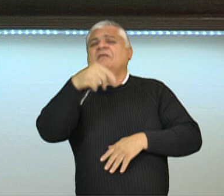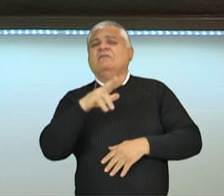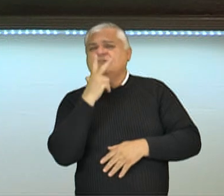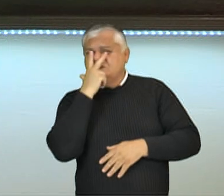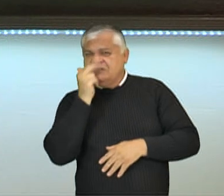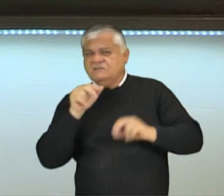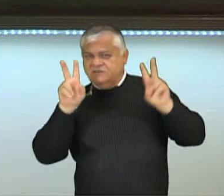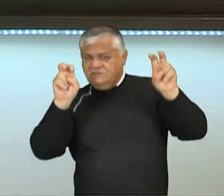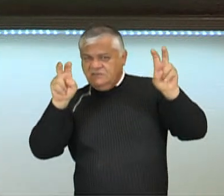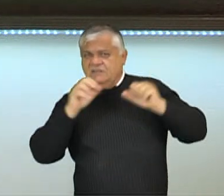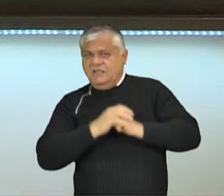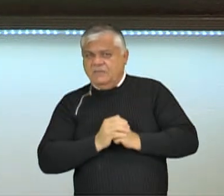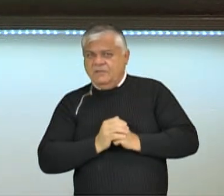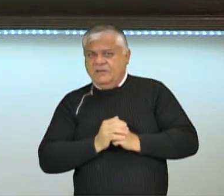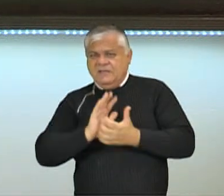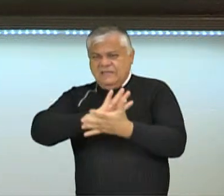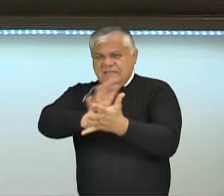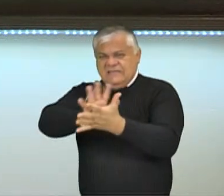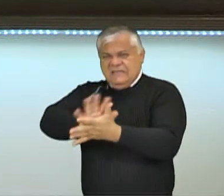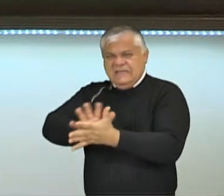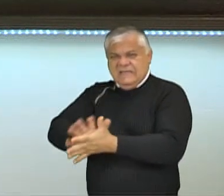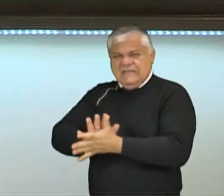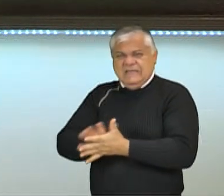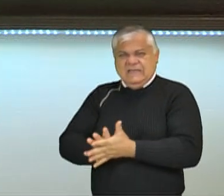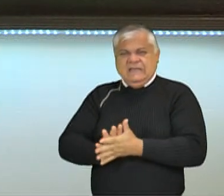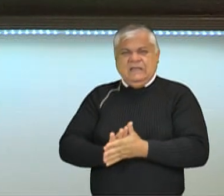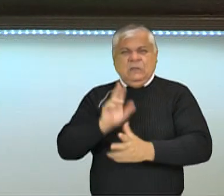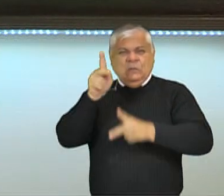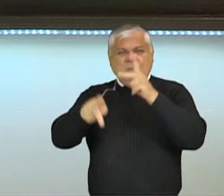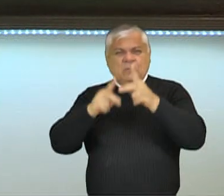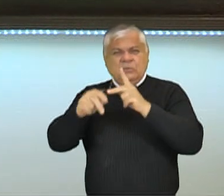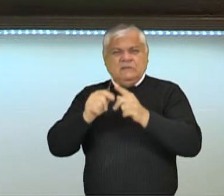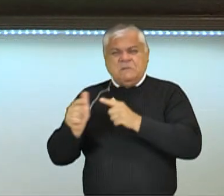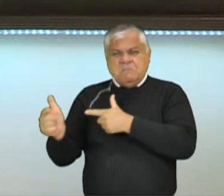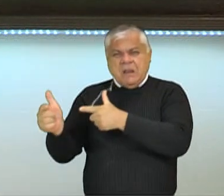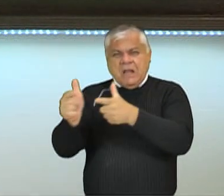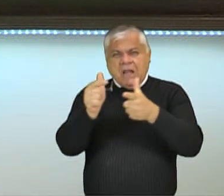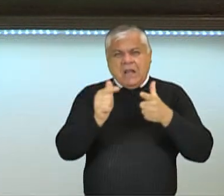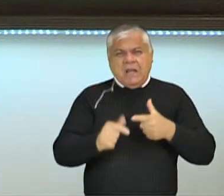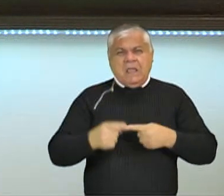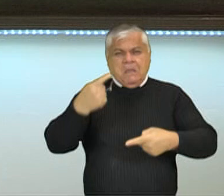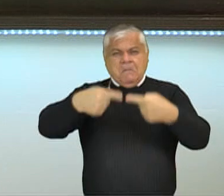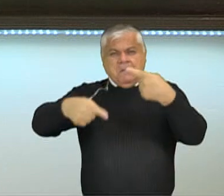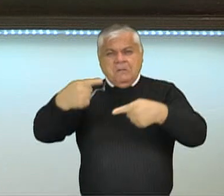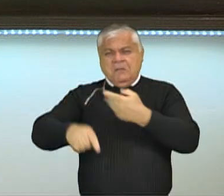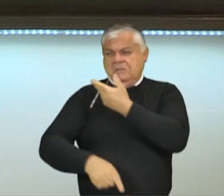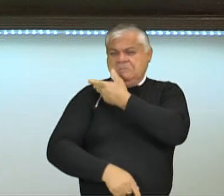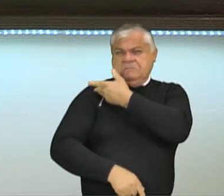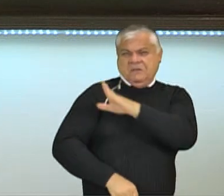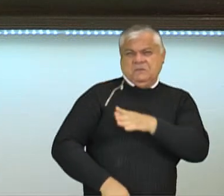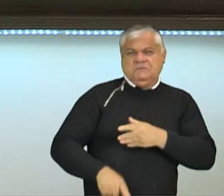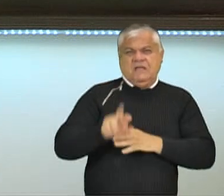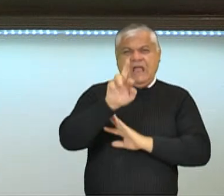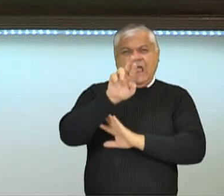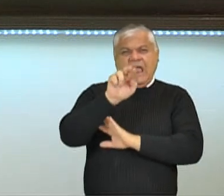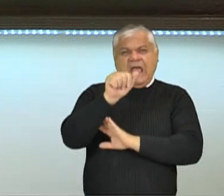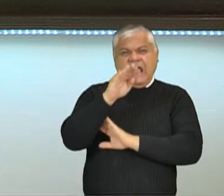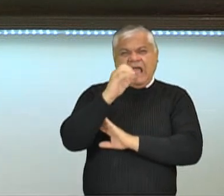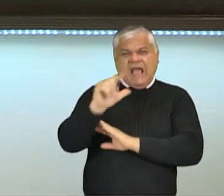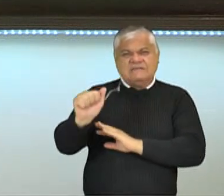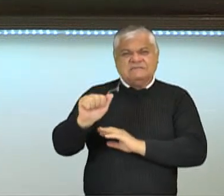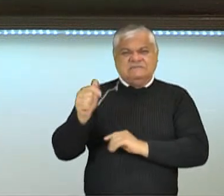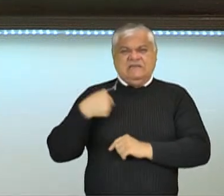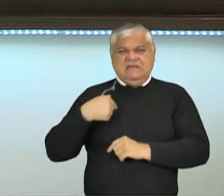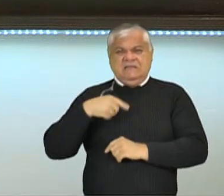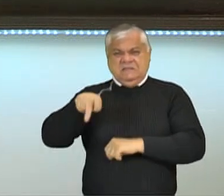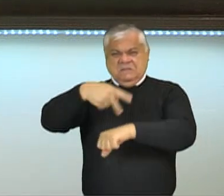temas, sobre limpeza étnica, sobre questões raciais, né? Fazendo analogias, comparando com